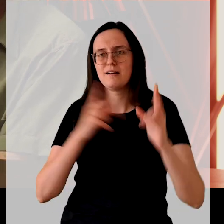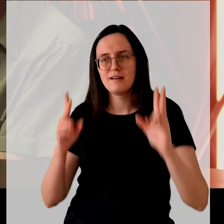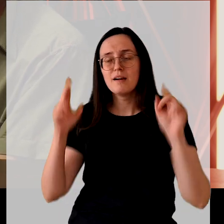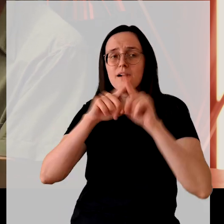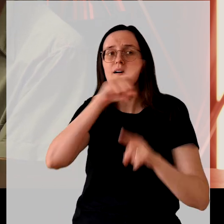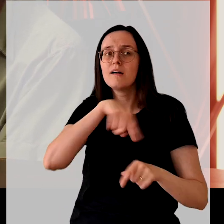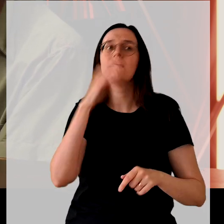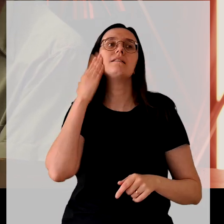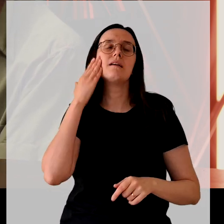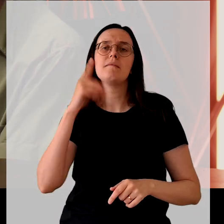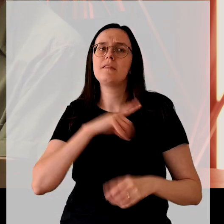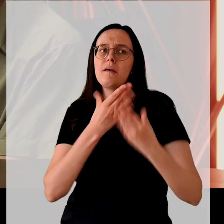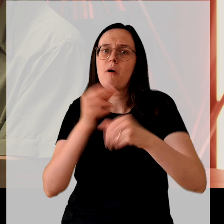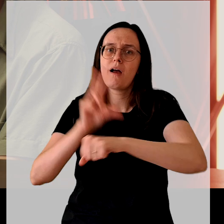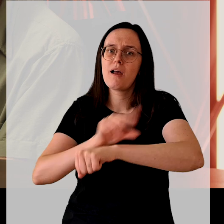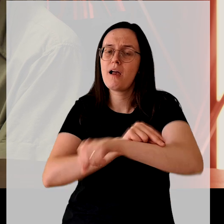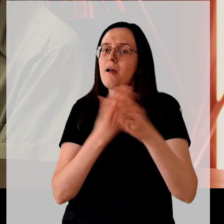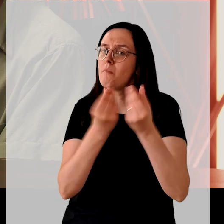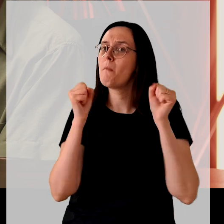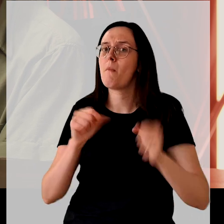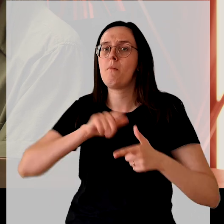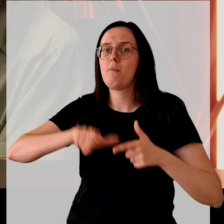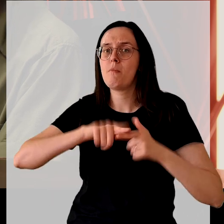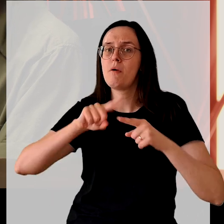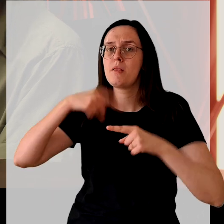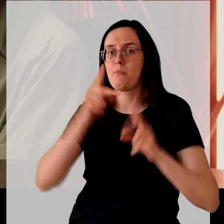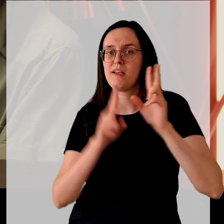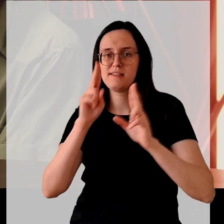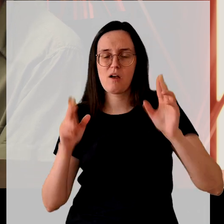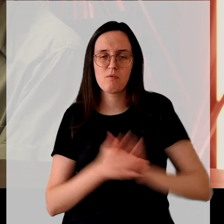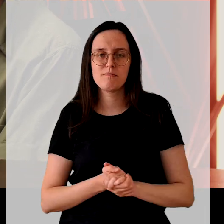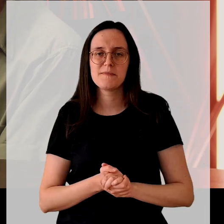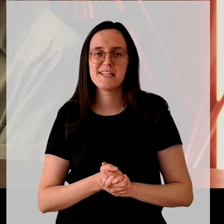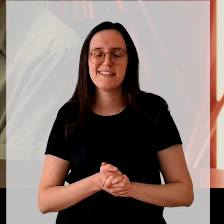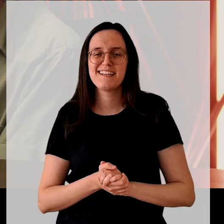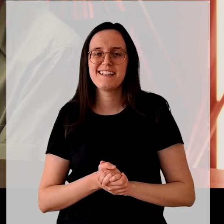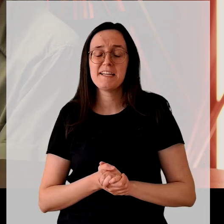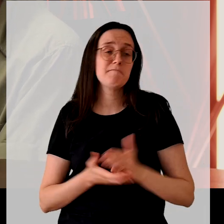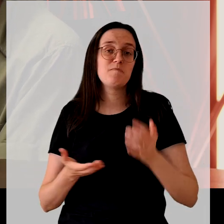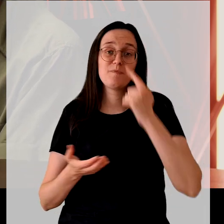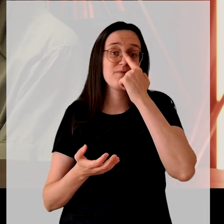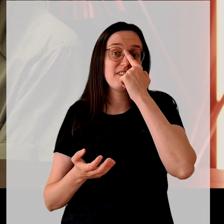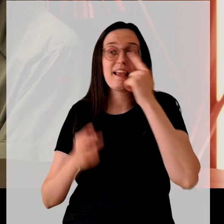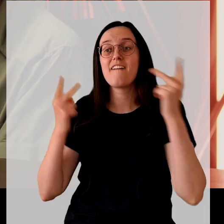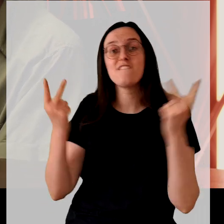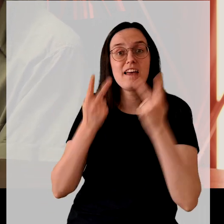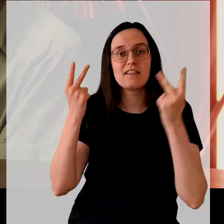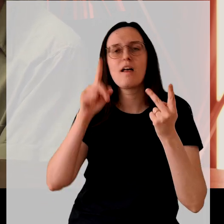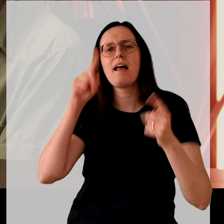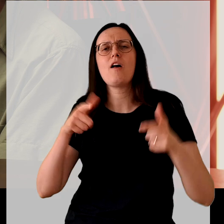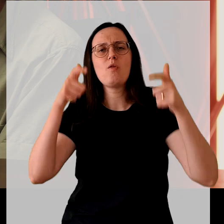fazer a cena, mas vocês têm que estar cientes que tem bastante grilo. Pode ser um problema na pós depois. E vento, cara,